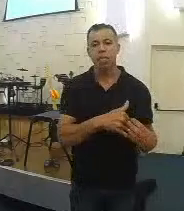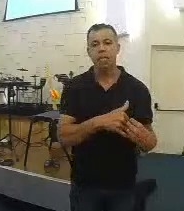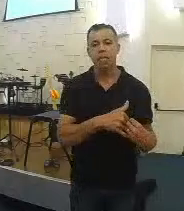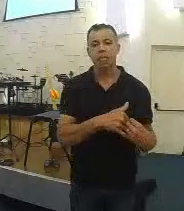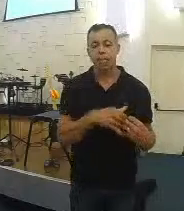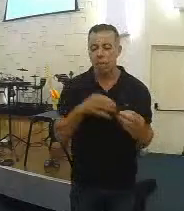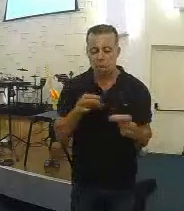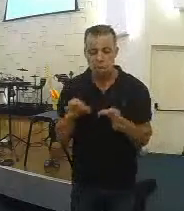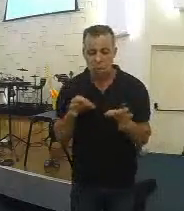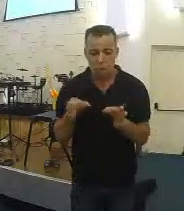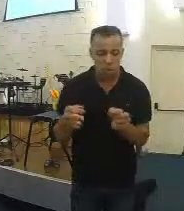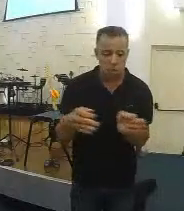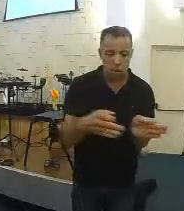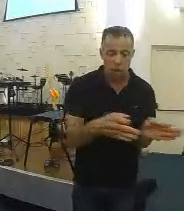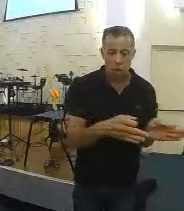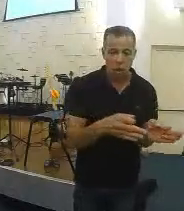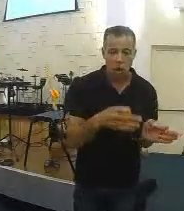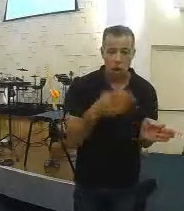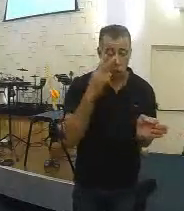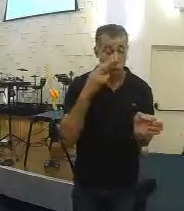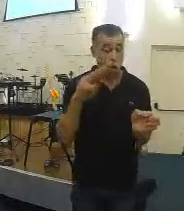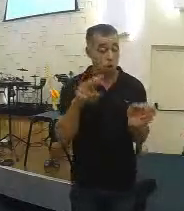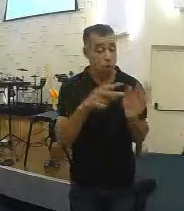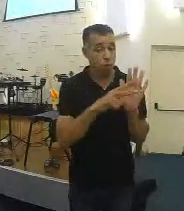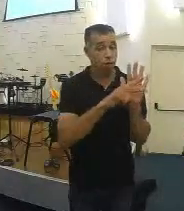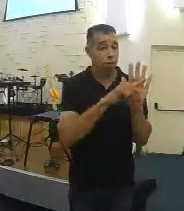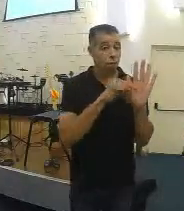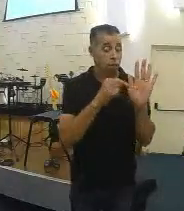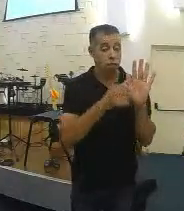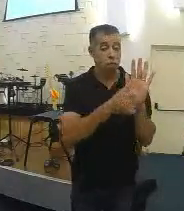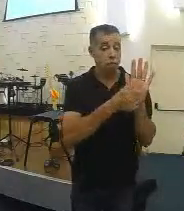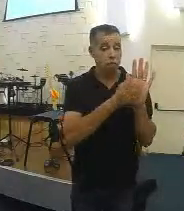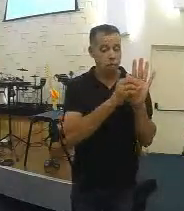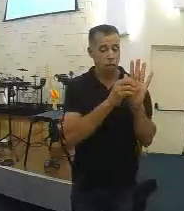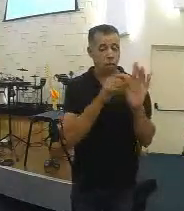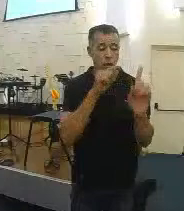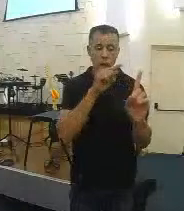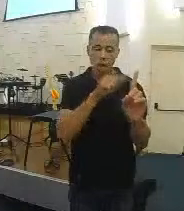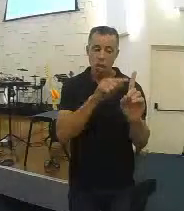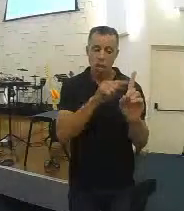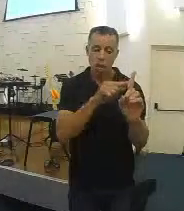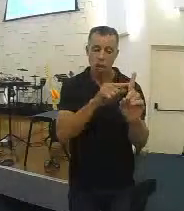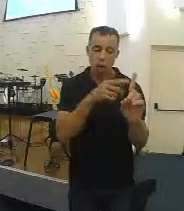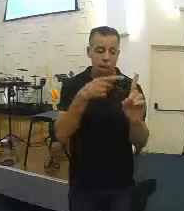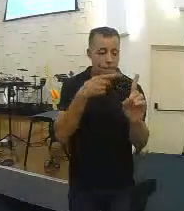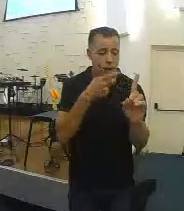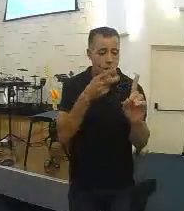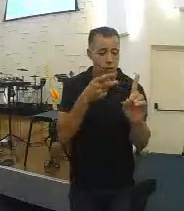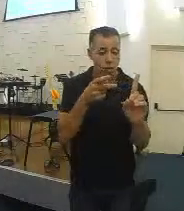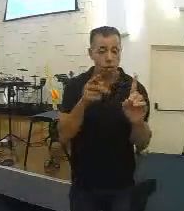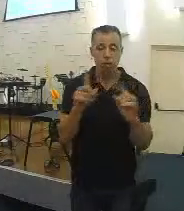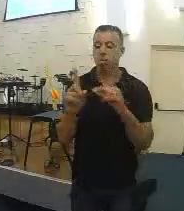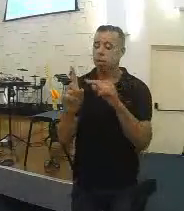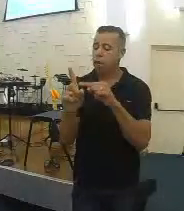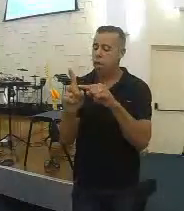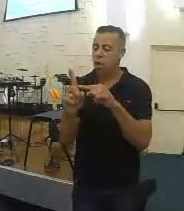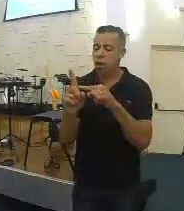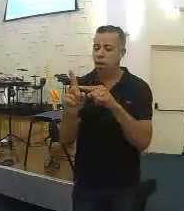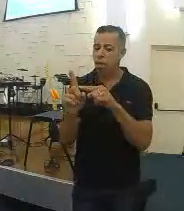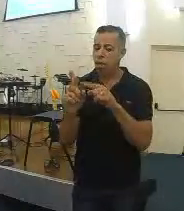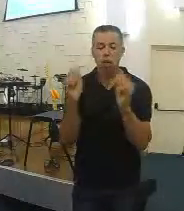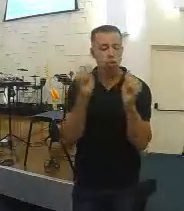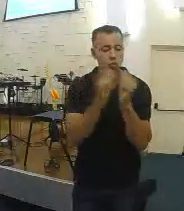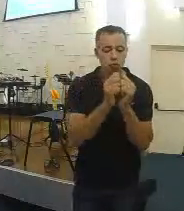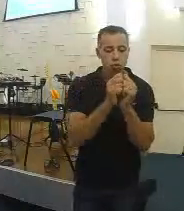sua vida. Olhe para o versículo 10. Mica disse àquele jovem: fica comigo, vem ser meu pai espiritual e